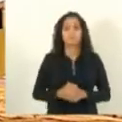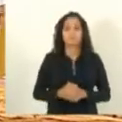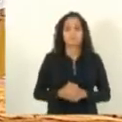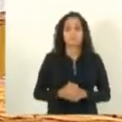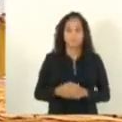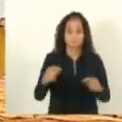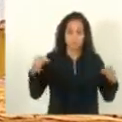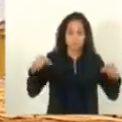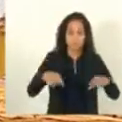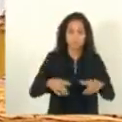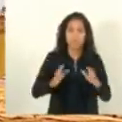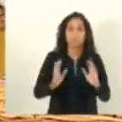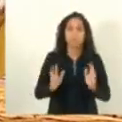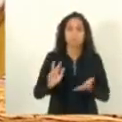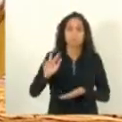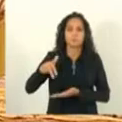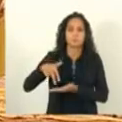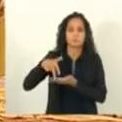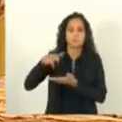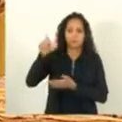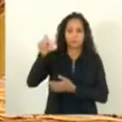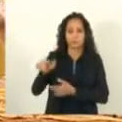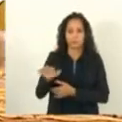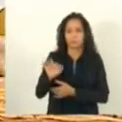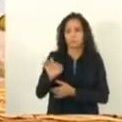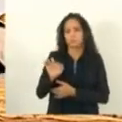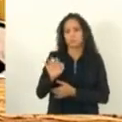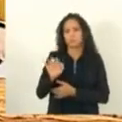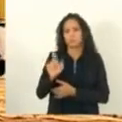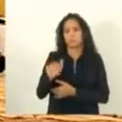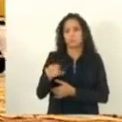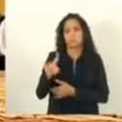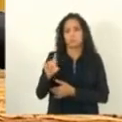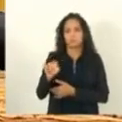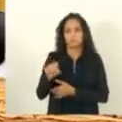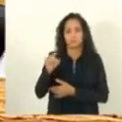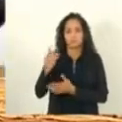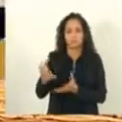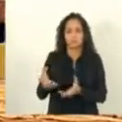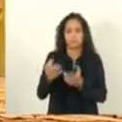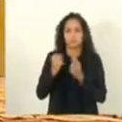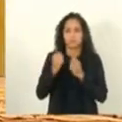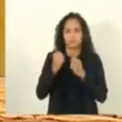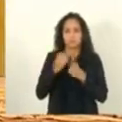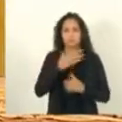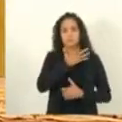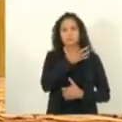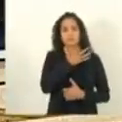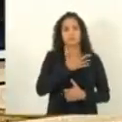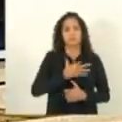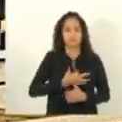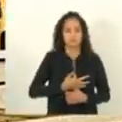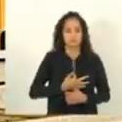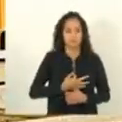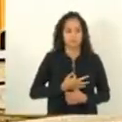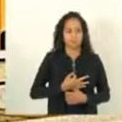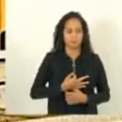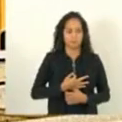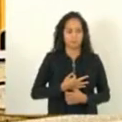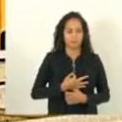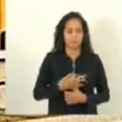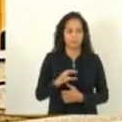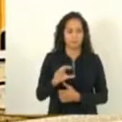no local de destaque o senhor Fernando Manhães para que receba o seu título, a sua comenda,